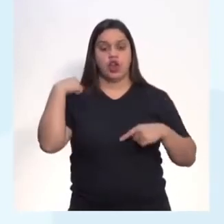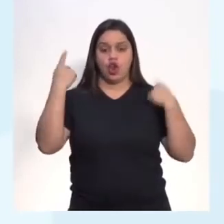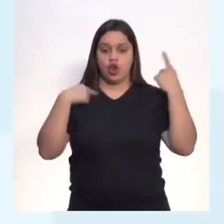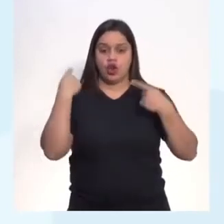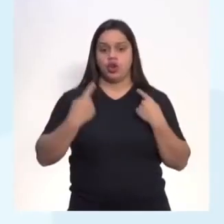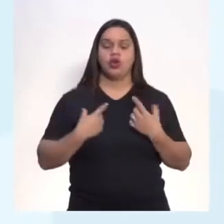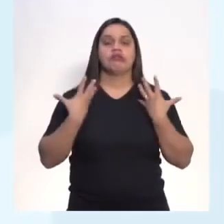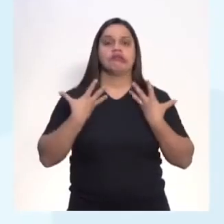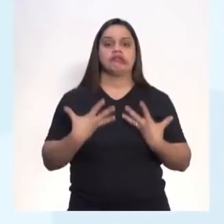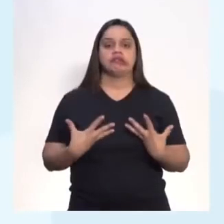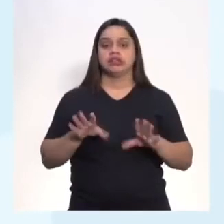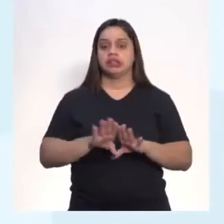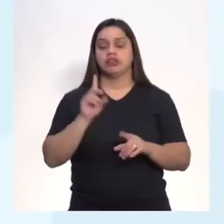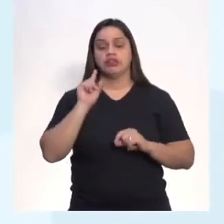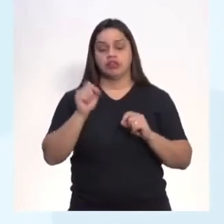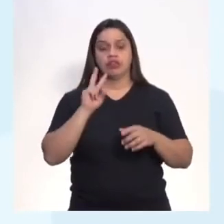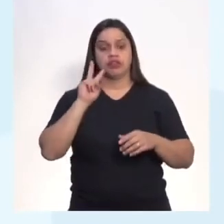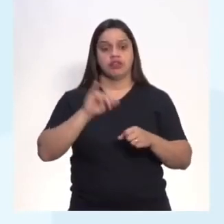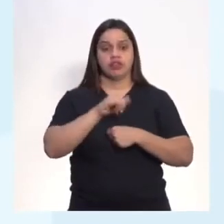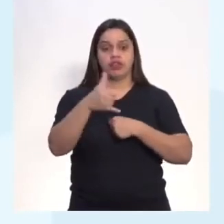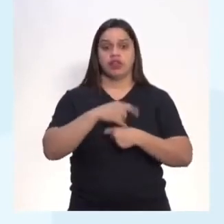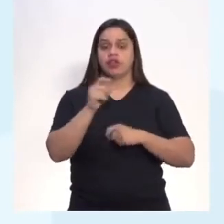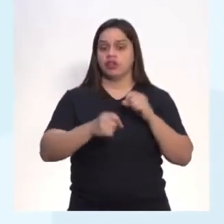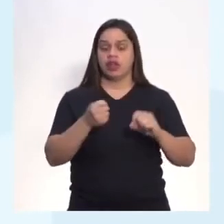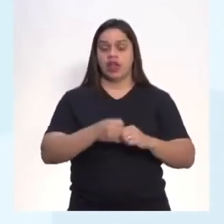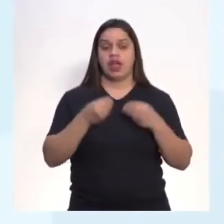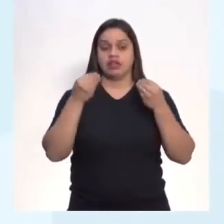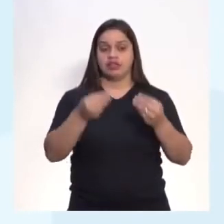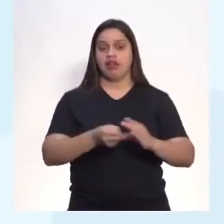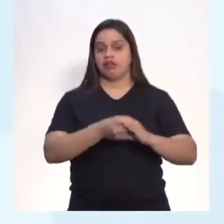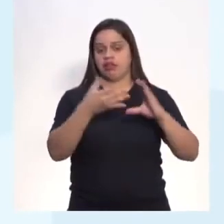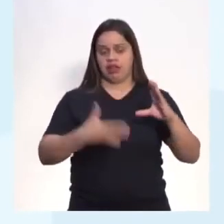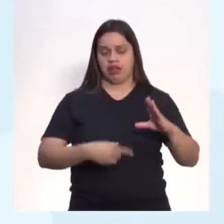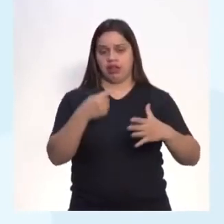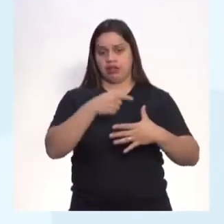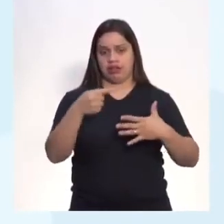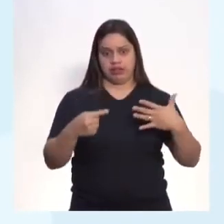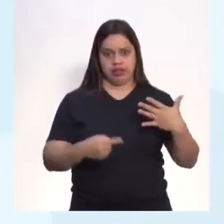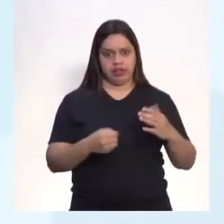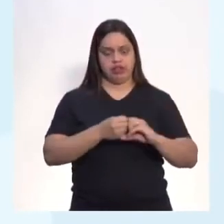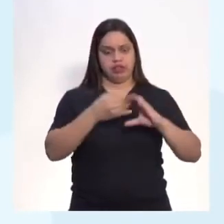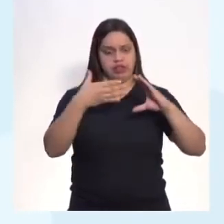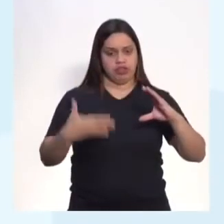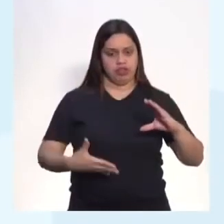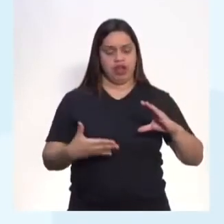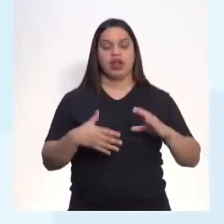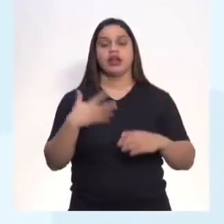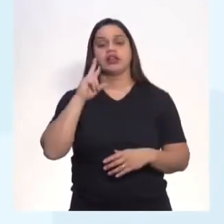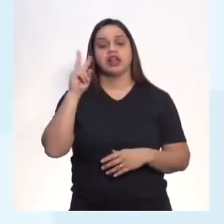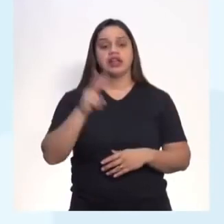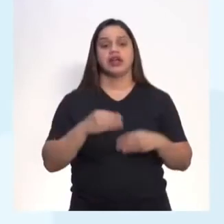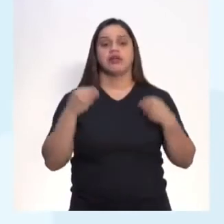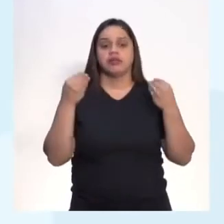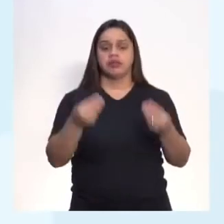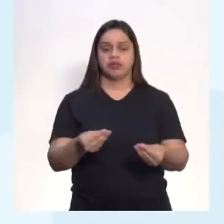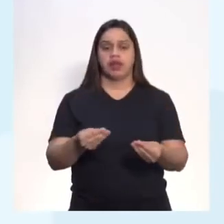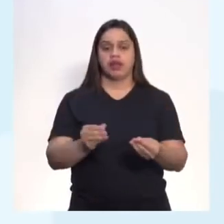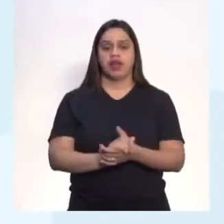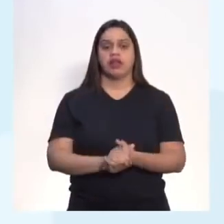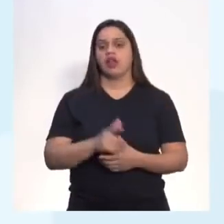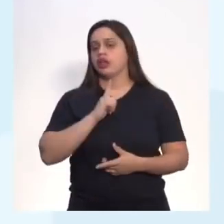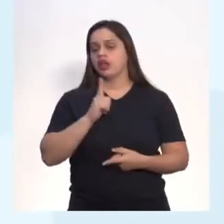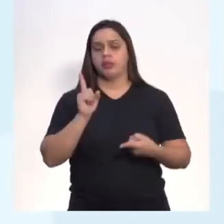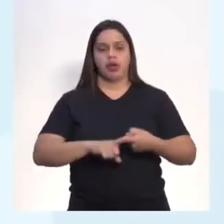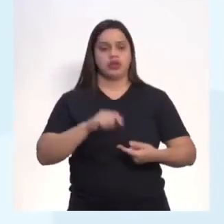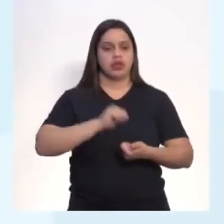exausto. Gente, qual que é a função dos adjetivos? Caracterizar, tá? Adjetivo tem a função de caracterizar. Aí pode